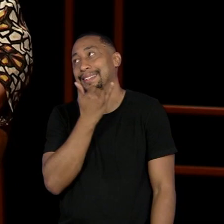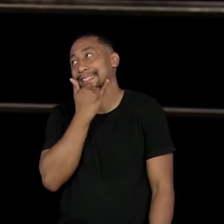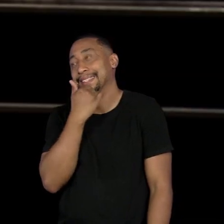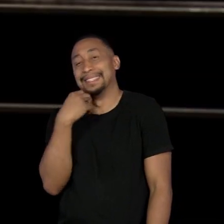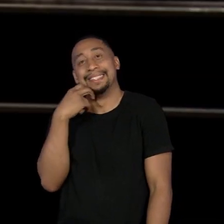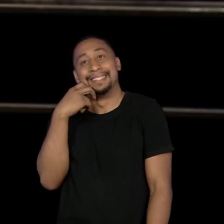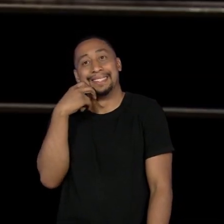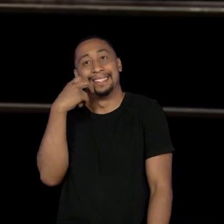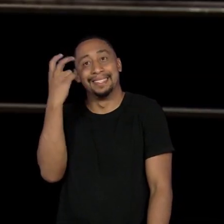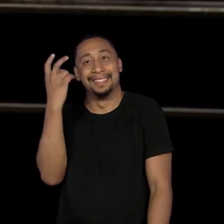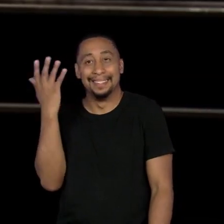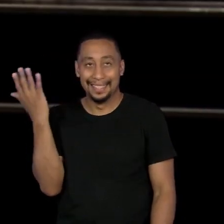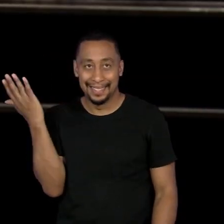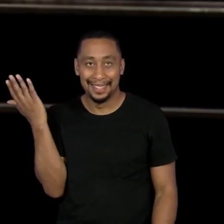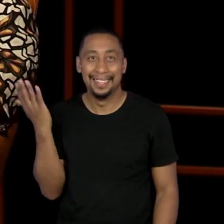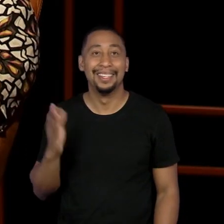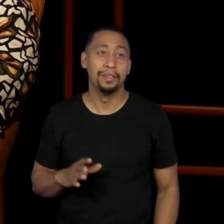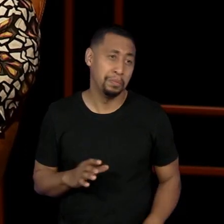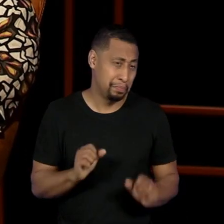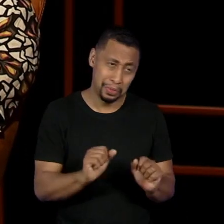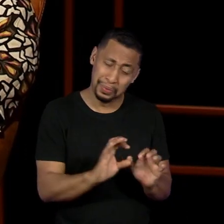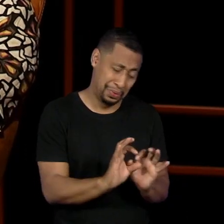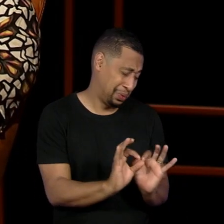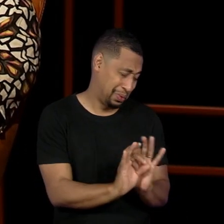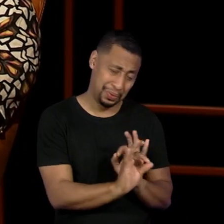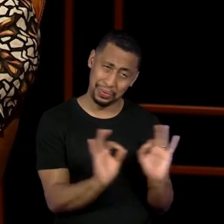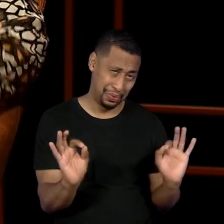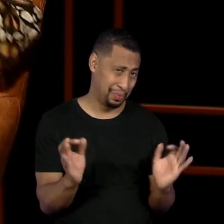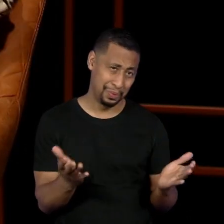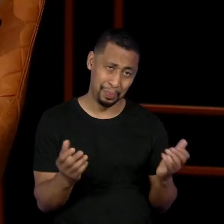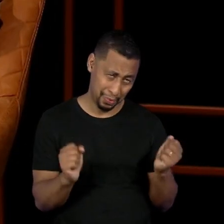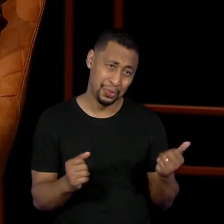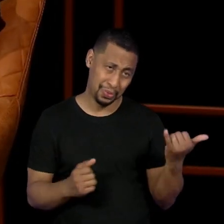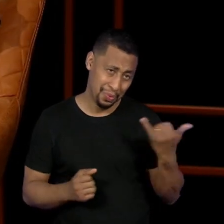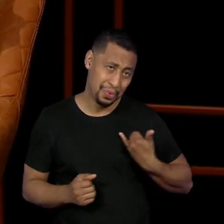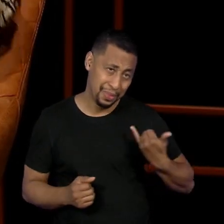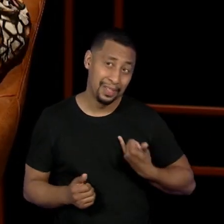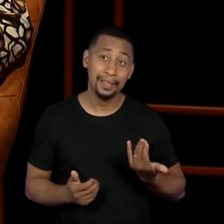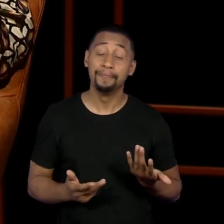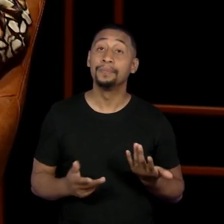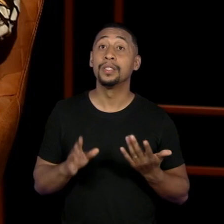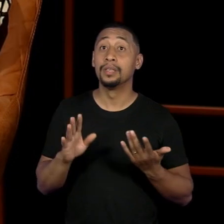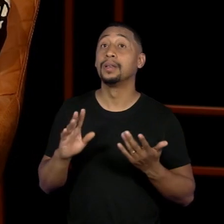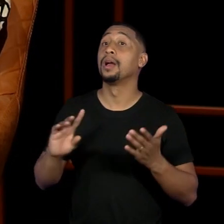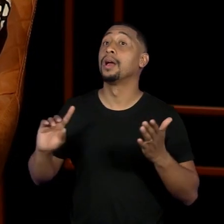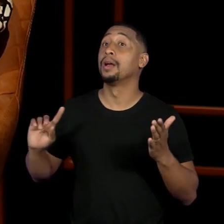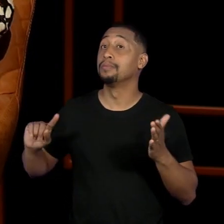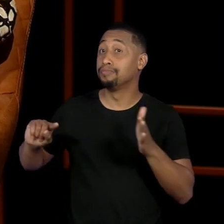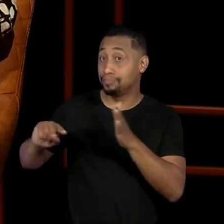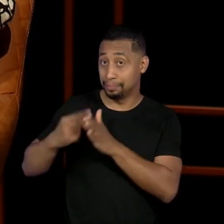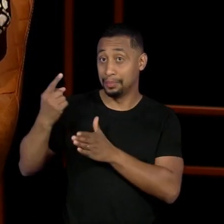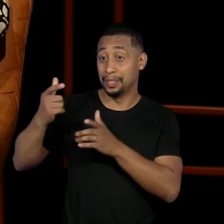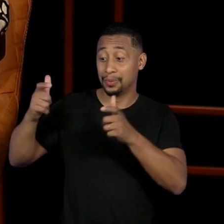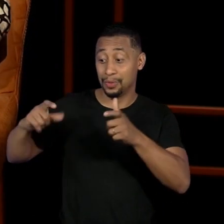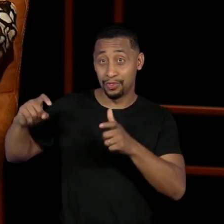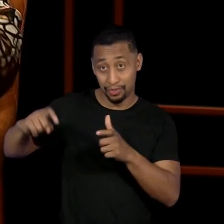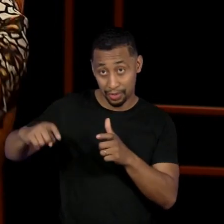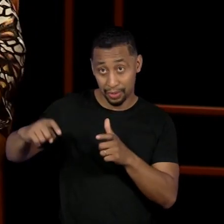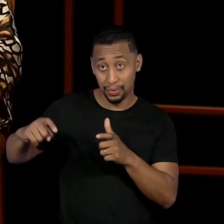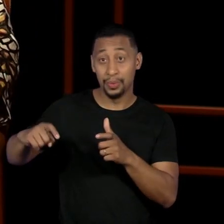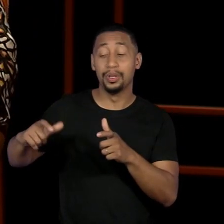achando ótimo. Não. Então, eu quando cheguei para lançar o meu primeiro disco, o Terra de Mel,